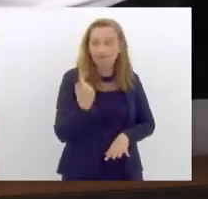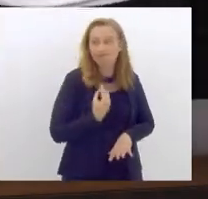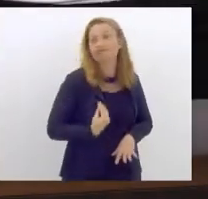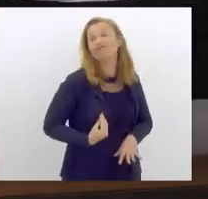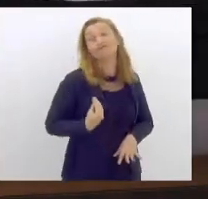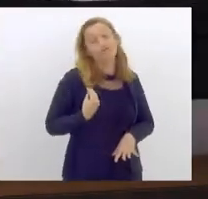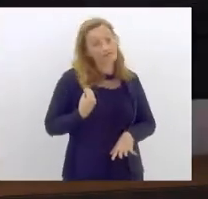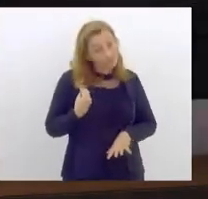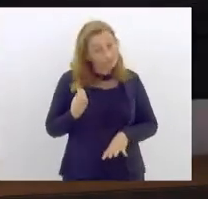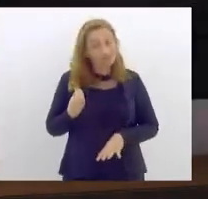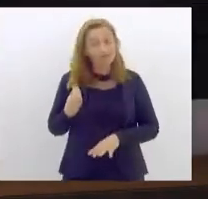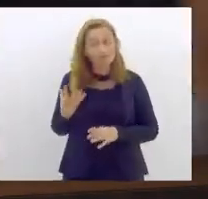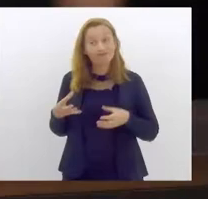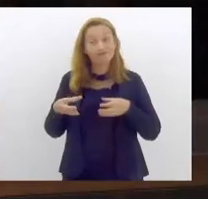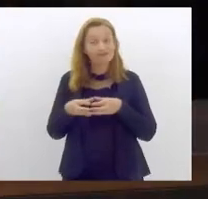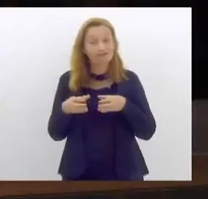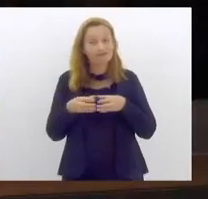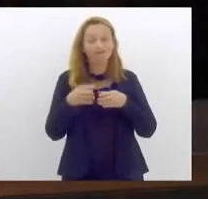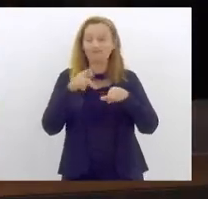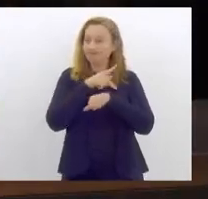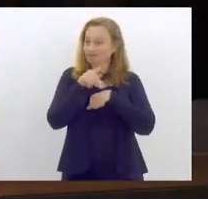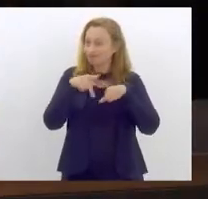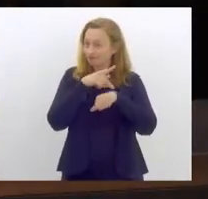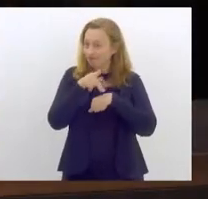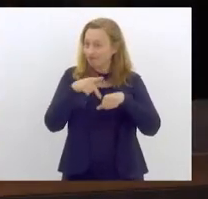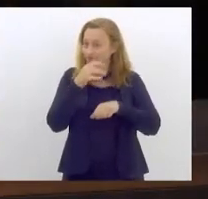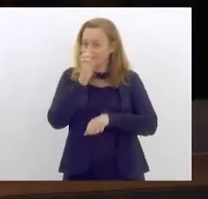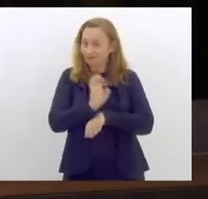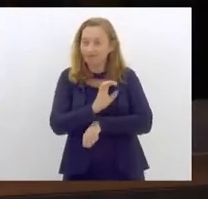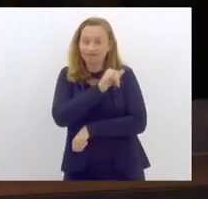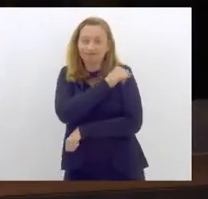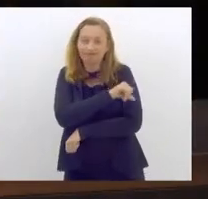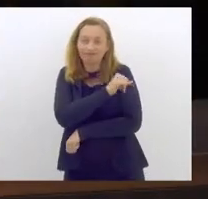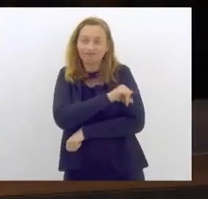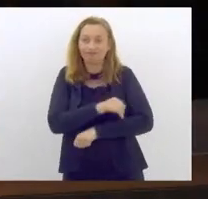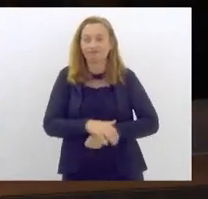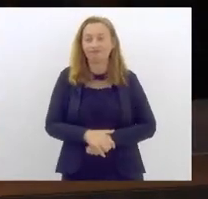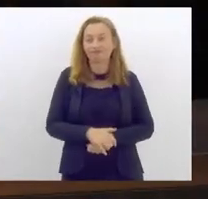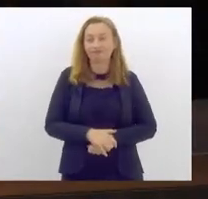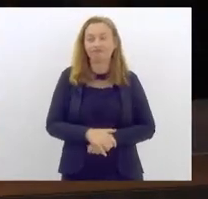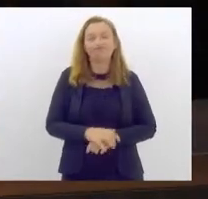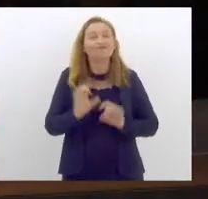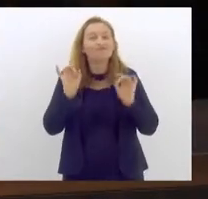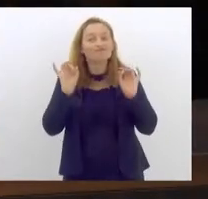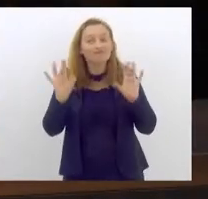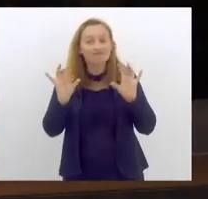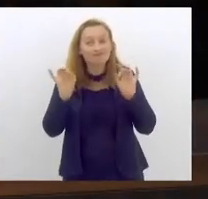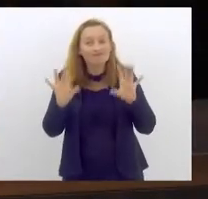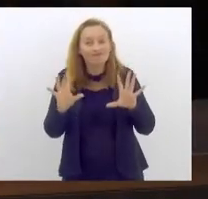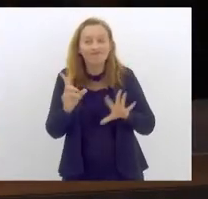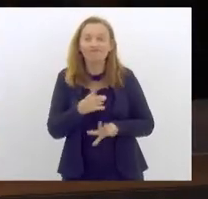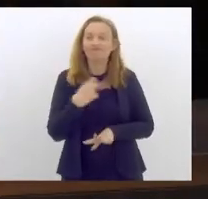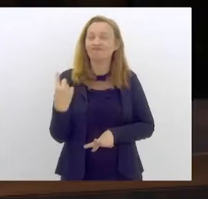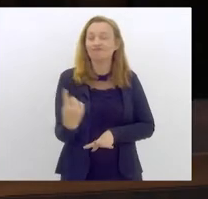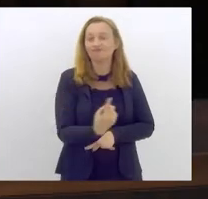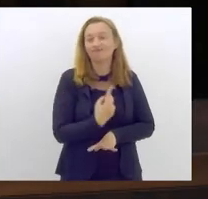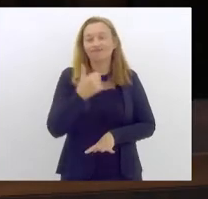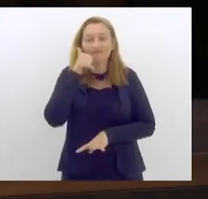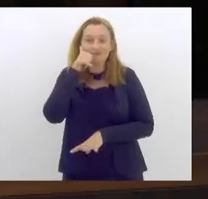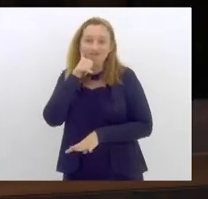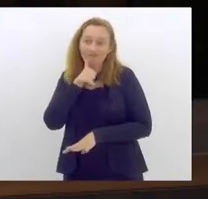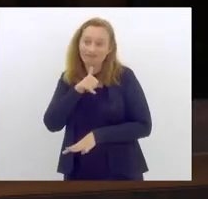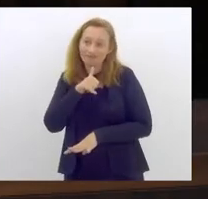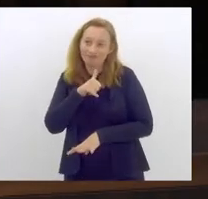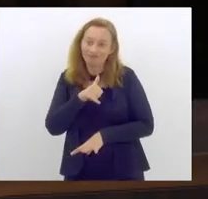né para o conjunto do país para o conjunto do Estado do Rio de Janeiro mas especialmente para nós as mulheres